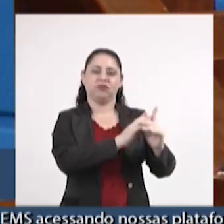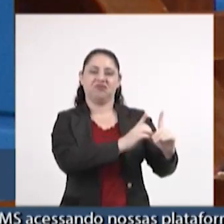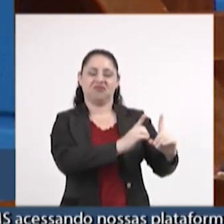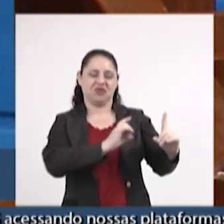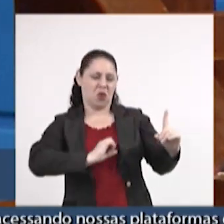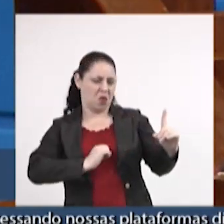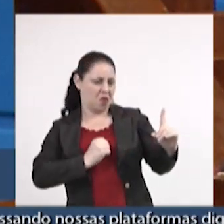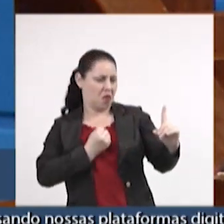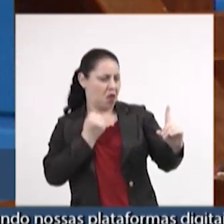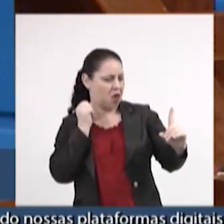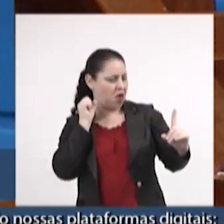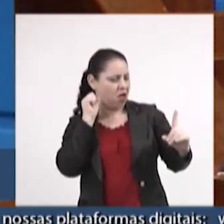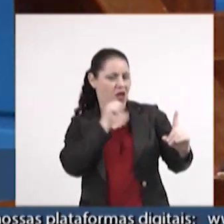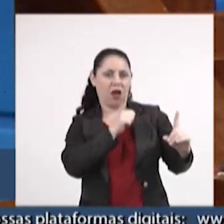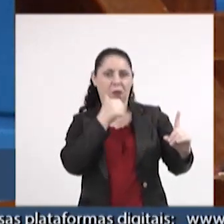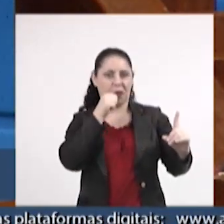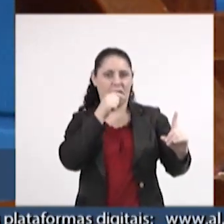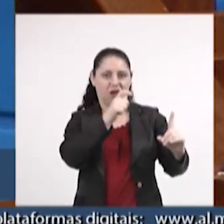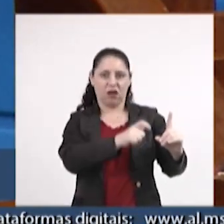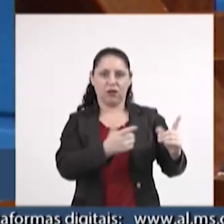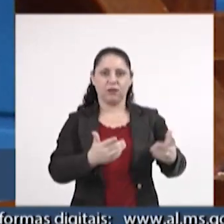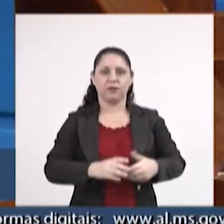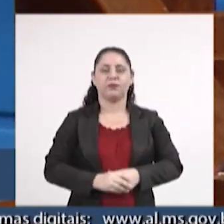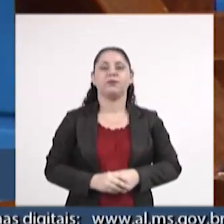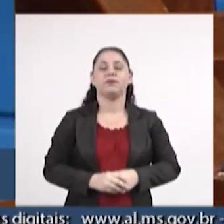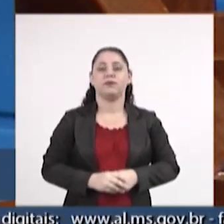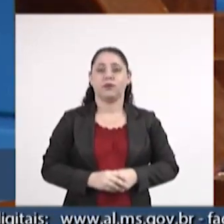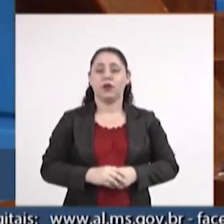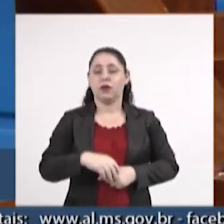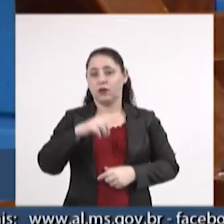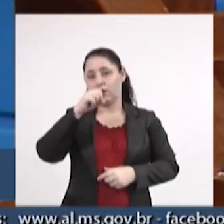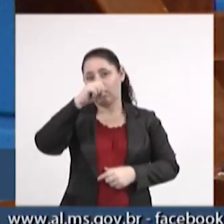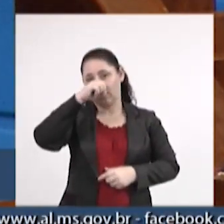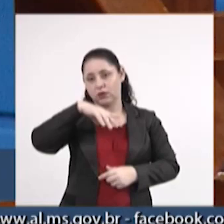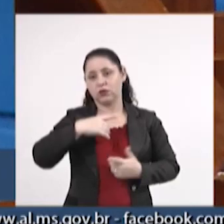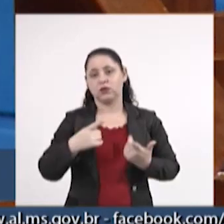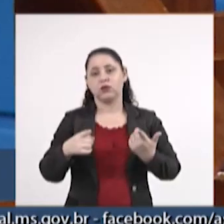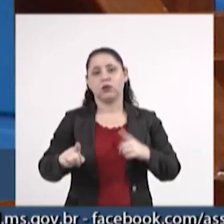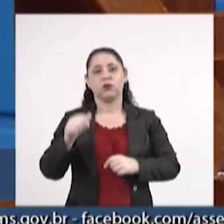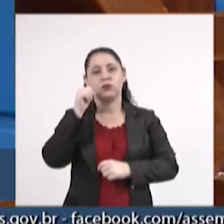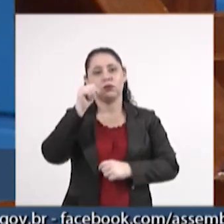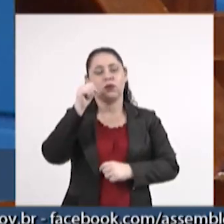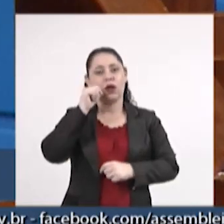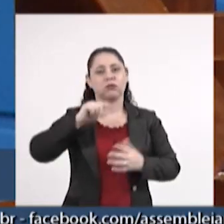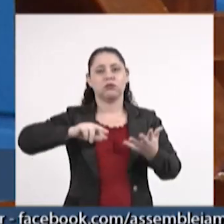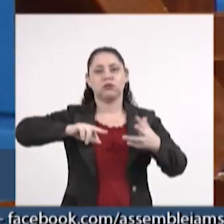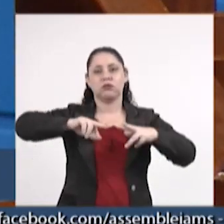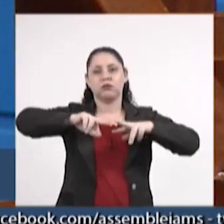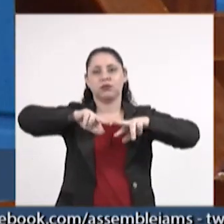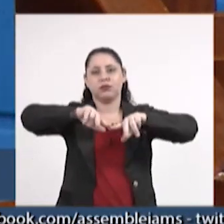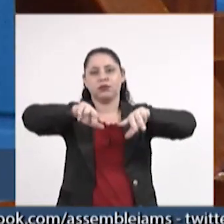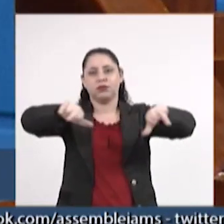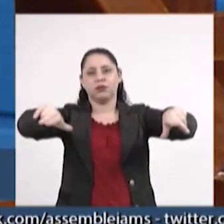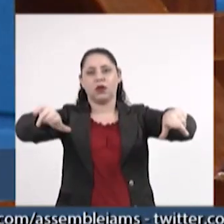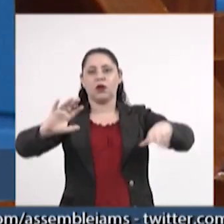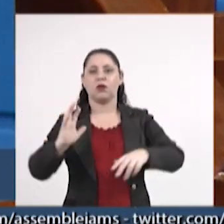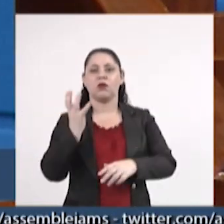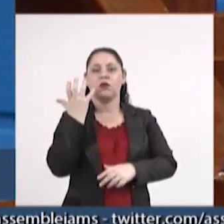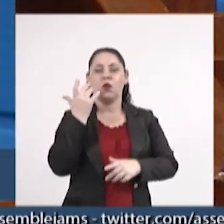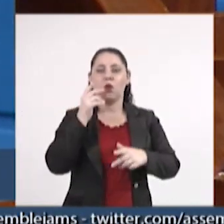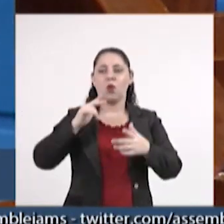ódio às mulheres e ao feminino. A violência contra as mulheres é múltipla, ocorre em